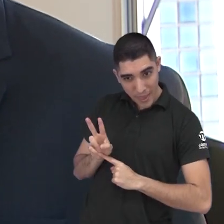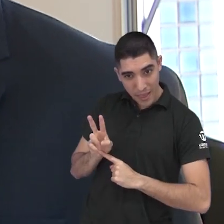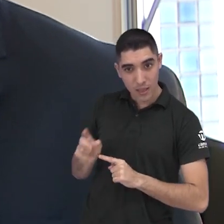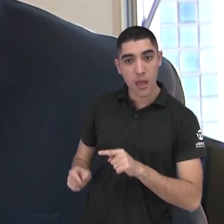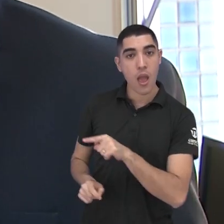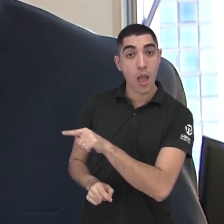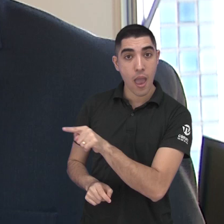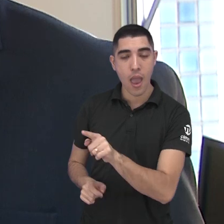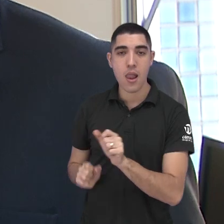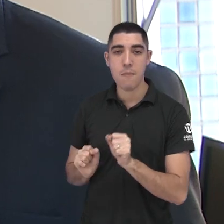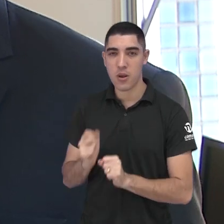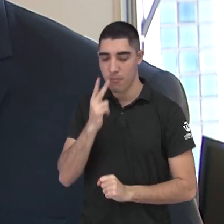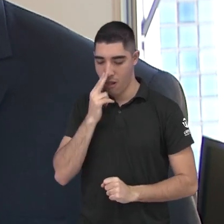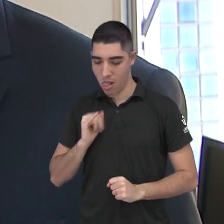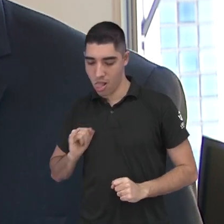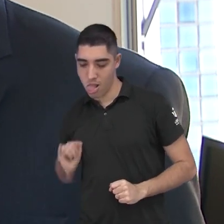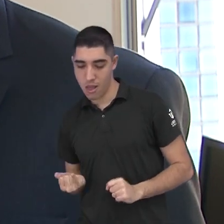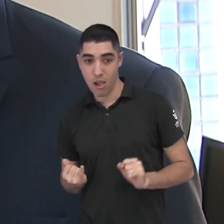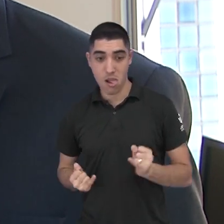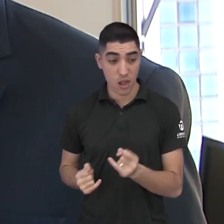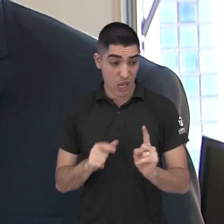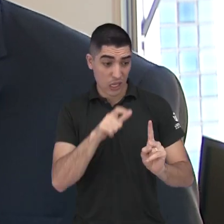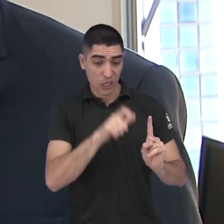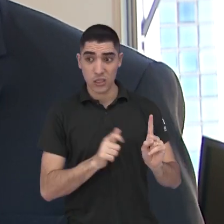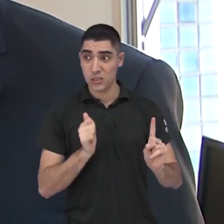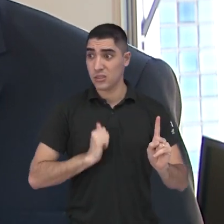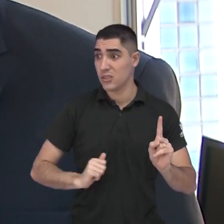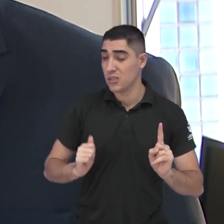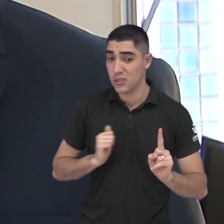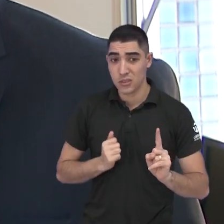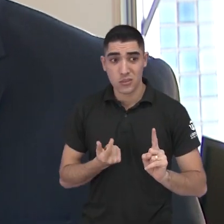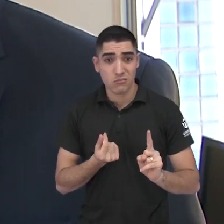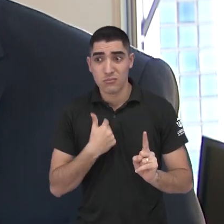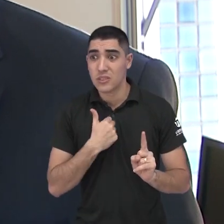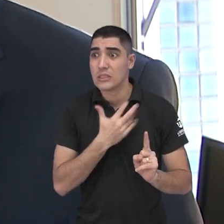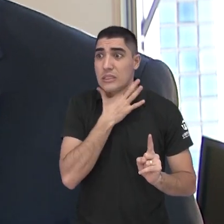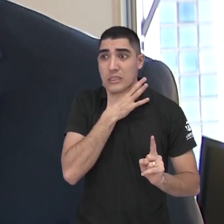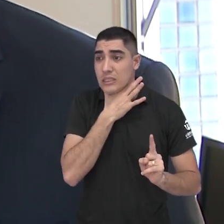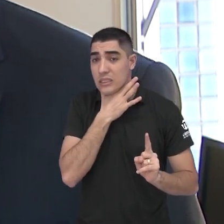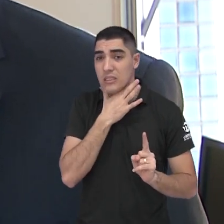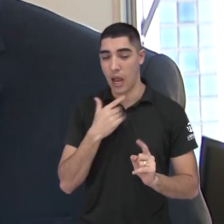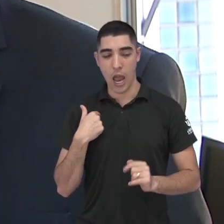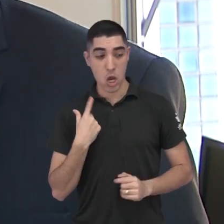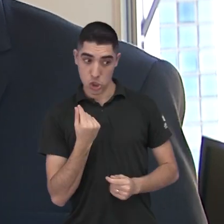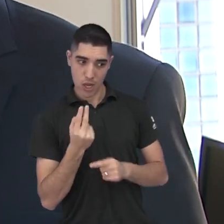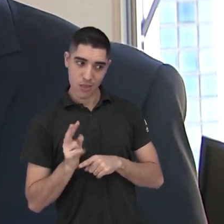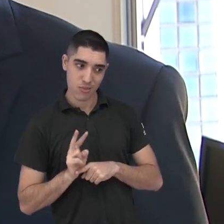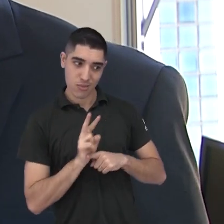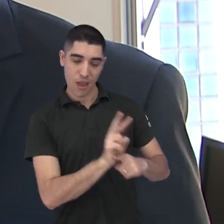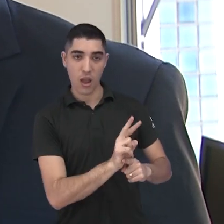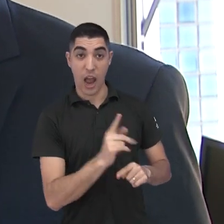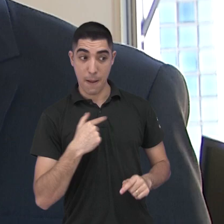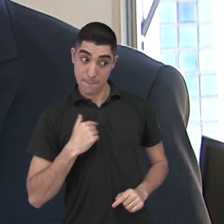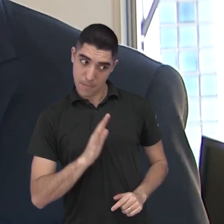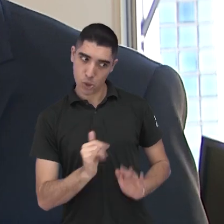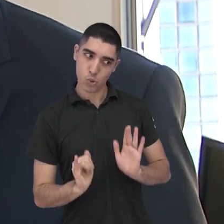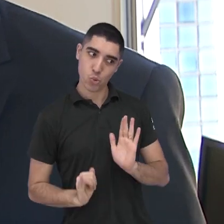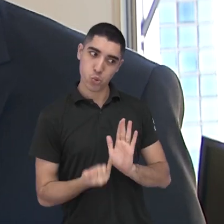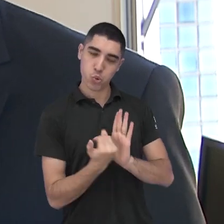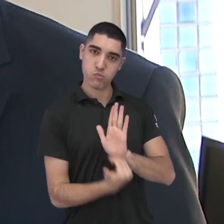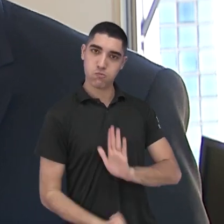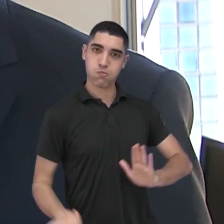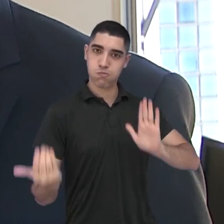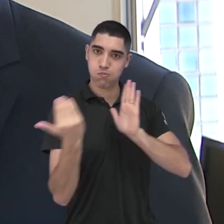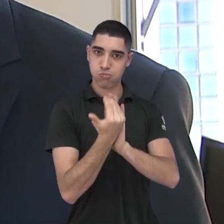emprestam dinheiro, elas beiram a agiotagem, elas se aproveitam do desespero das pessoas para fornecer dinheiro a